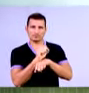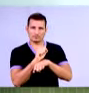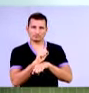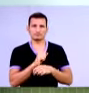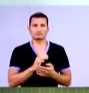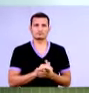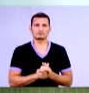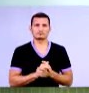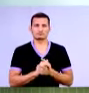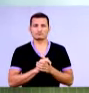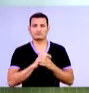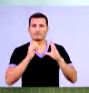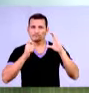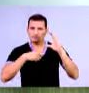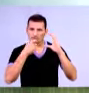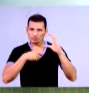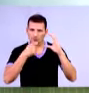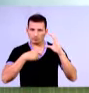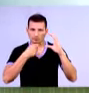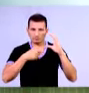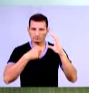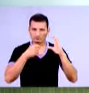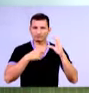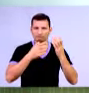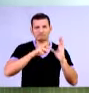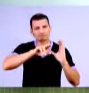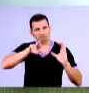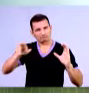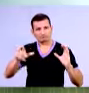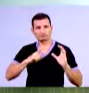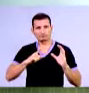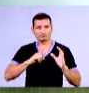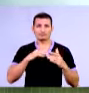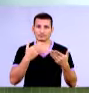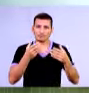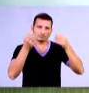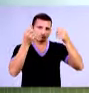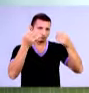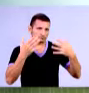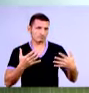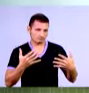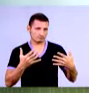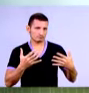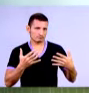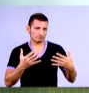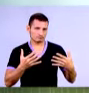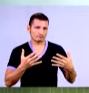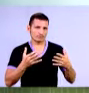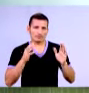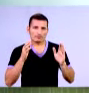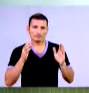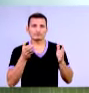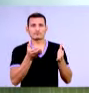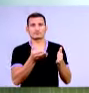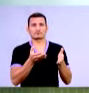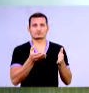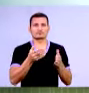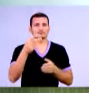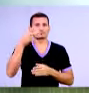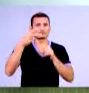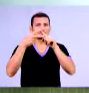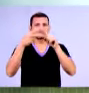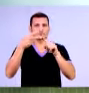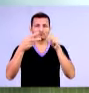vídeos e por aí vai. Então, a definição bem abrangente, que foca em dois